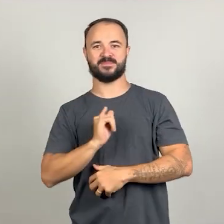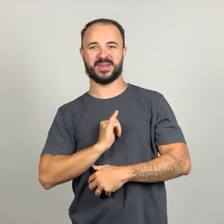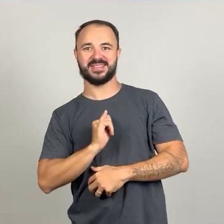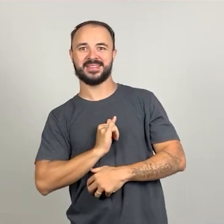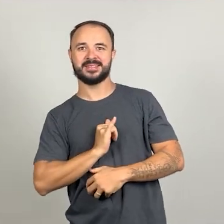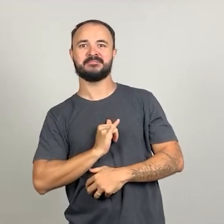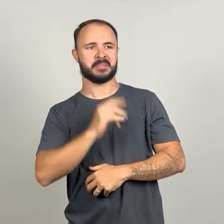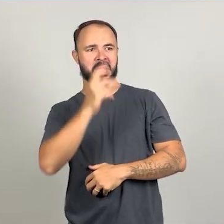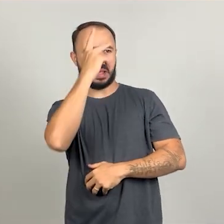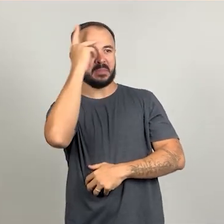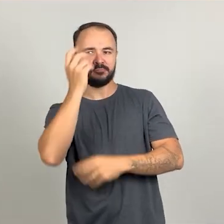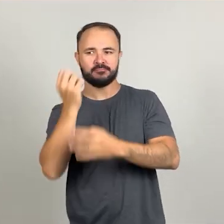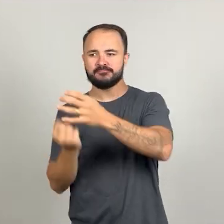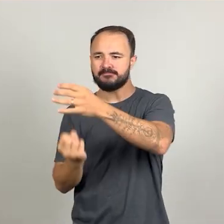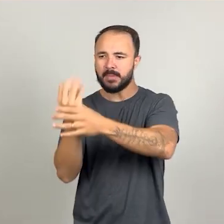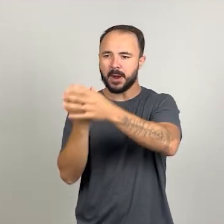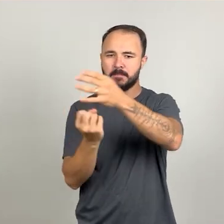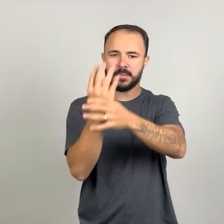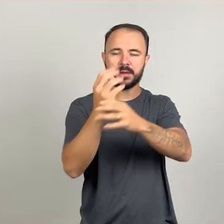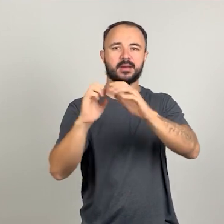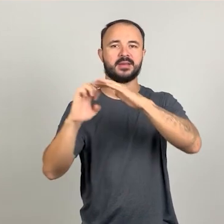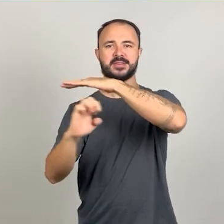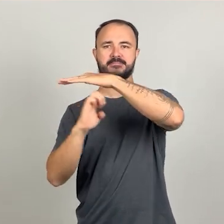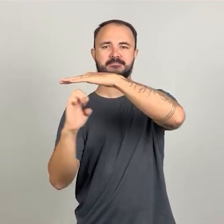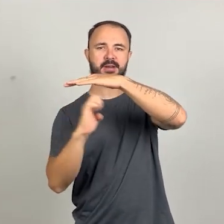empreender, né? Criar empresas,